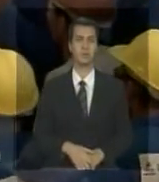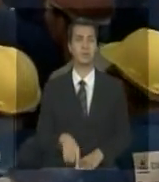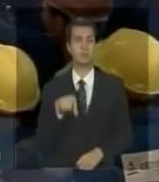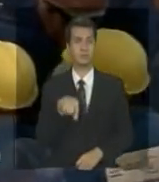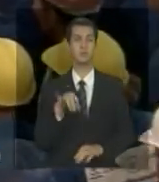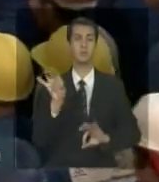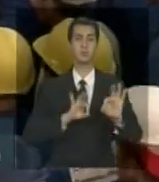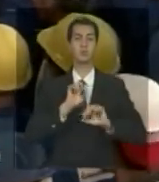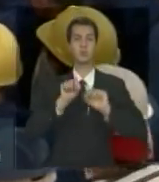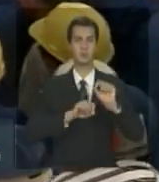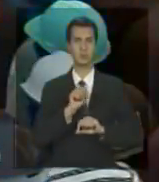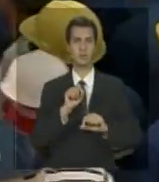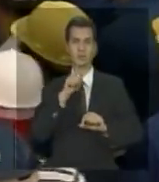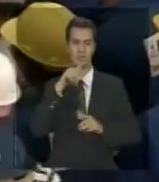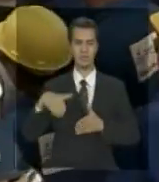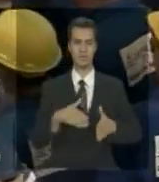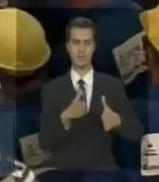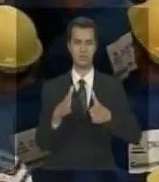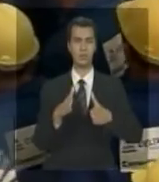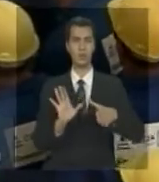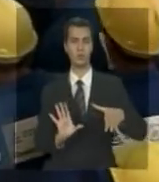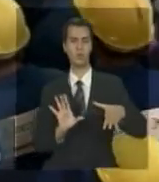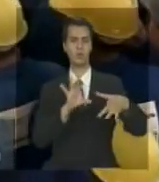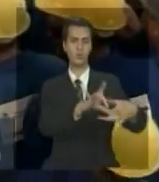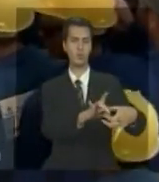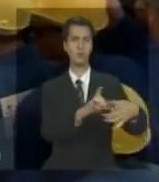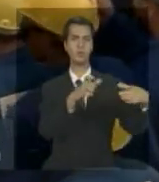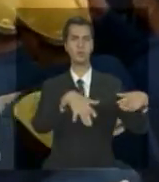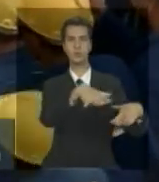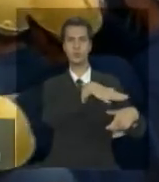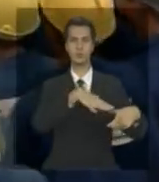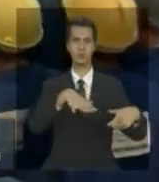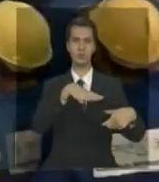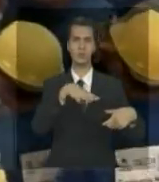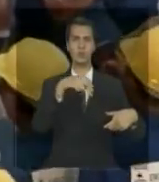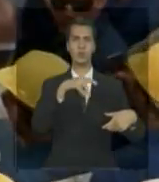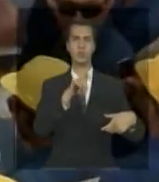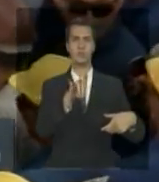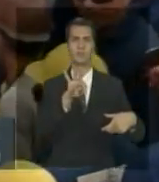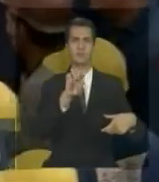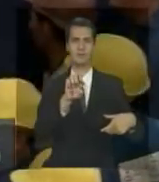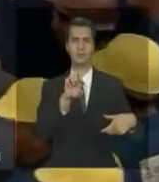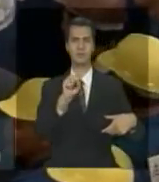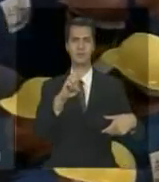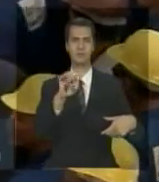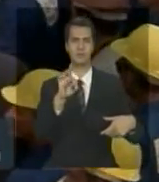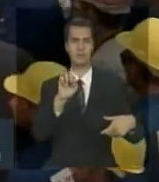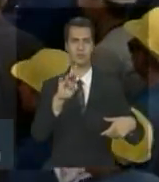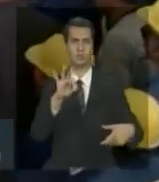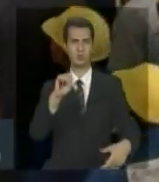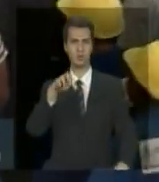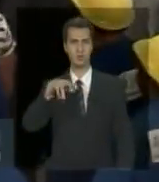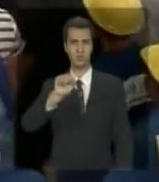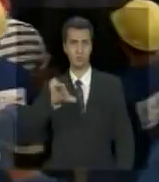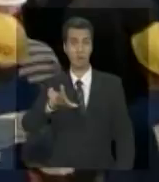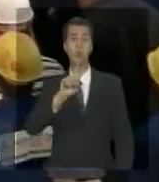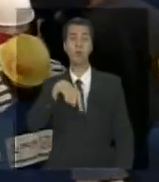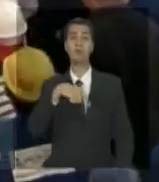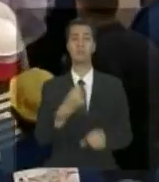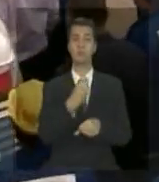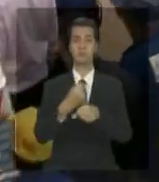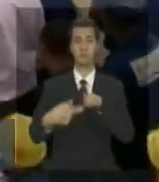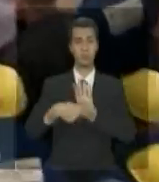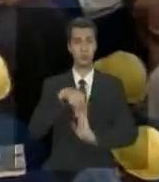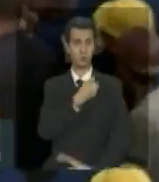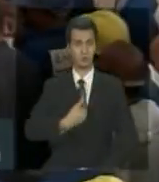do rio com as bacias hidrográficas do chamado Nordeste Setentrional. É um empreendimento do governo federal